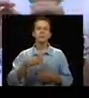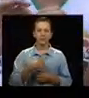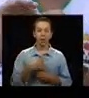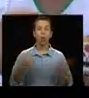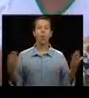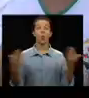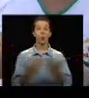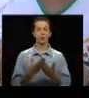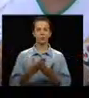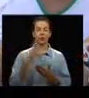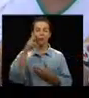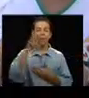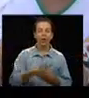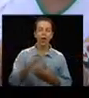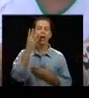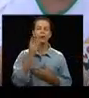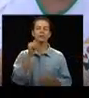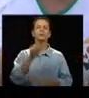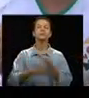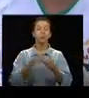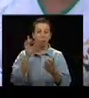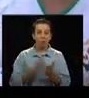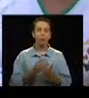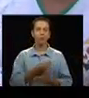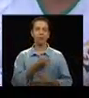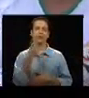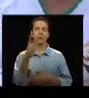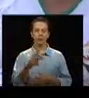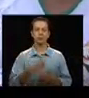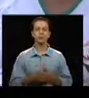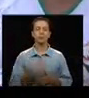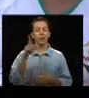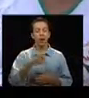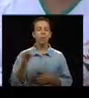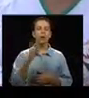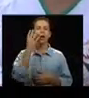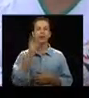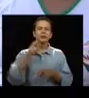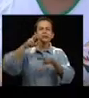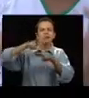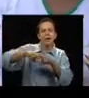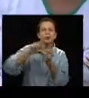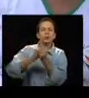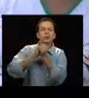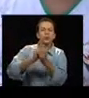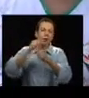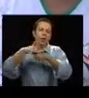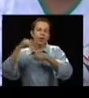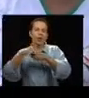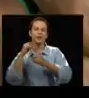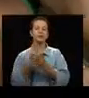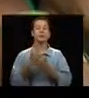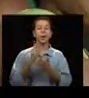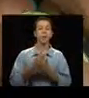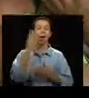elas resistiam. E hoje a gente vê, assim, transformação mesmo na vida deles, né? Hoje são crianças que sentam no colo, se a gente senta,